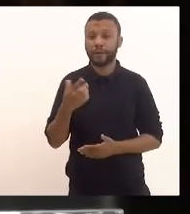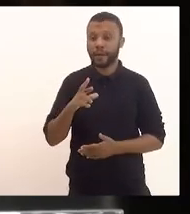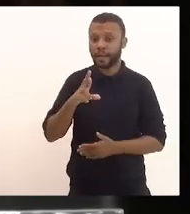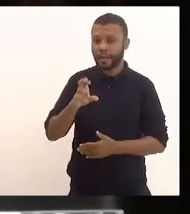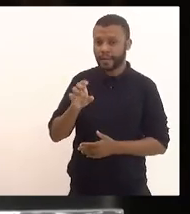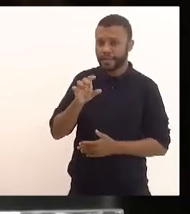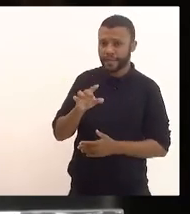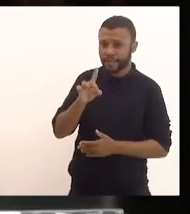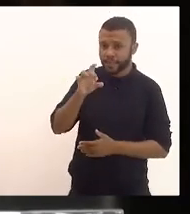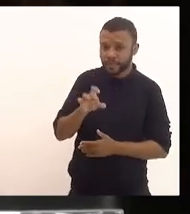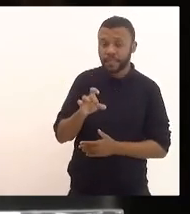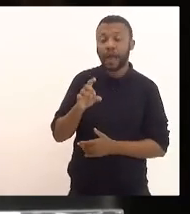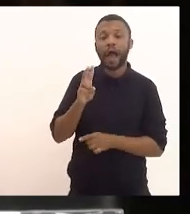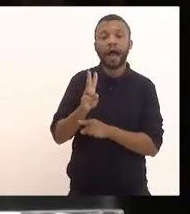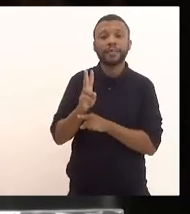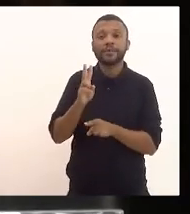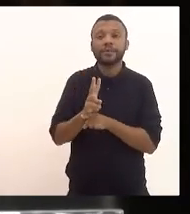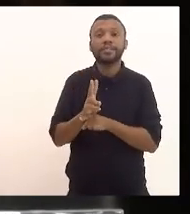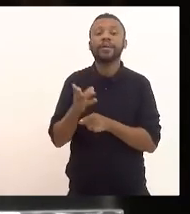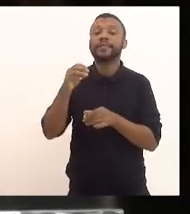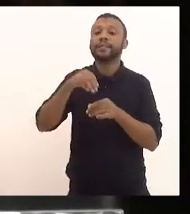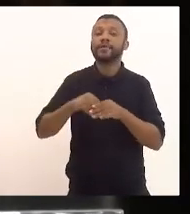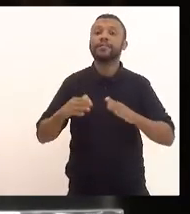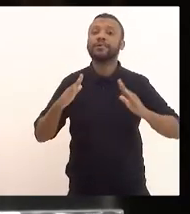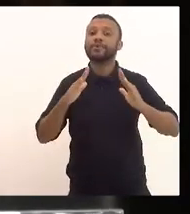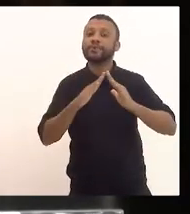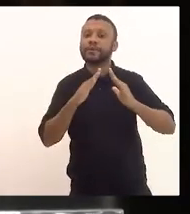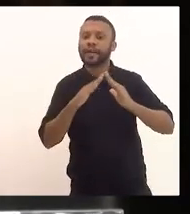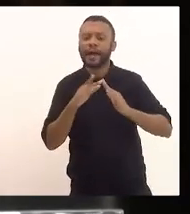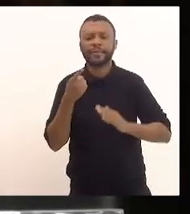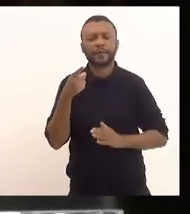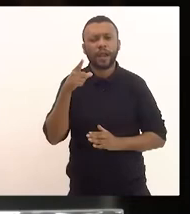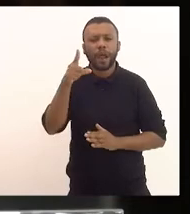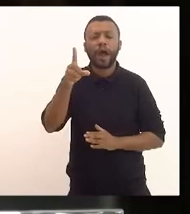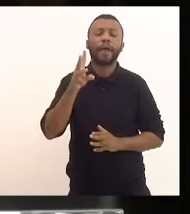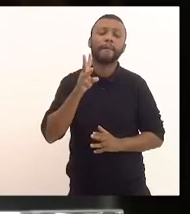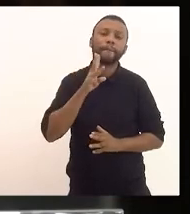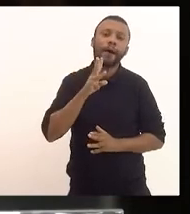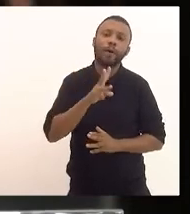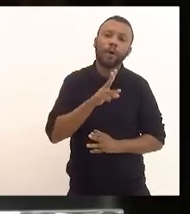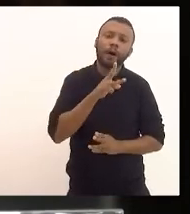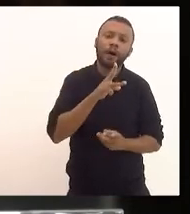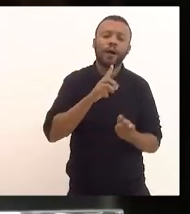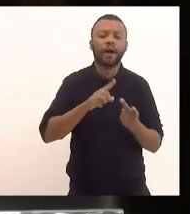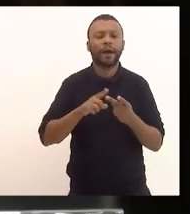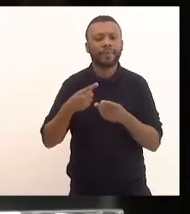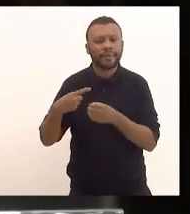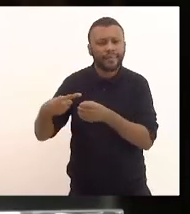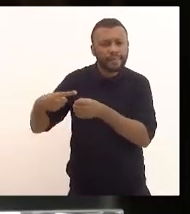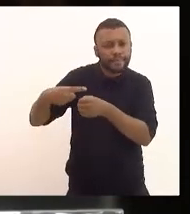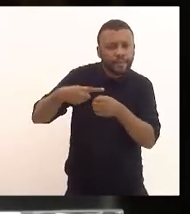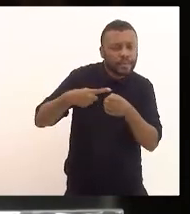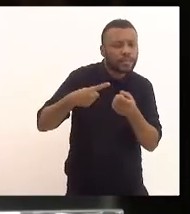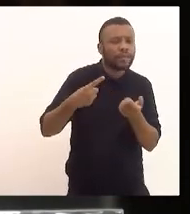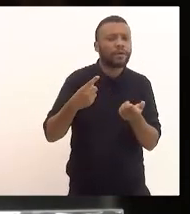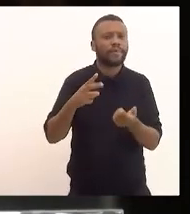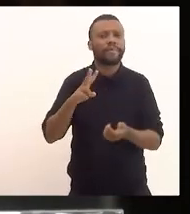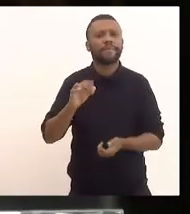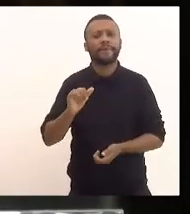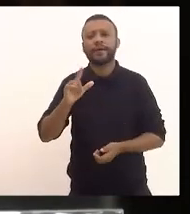Rezende atendia tome ciliar mente Lá no lote de 10 em Mauá lá na Vila Vicentina na Baixada da Olaria